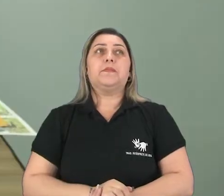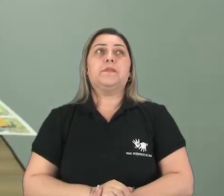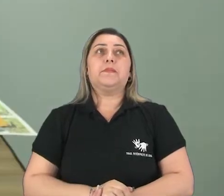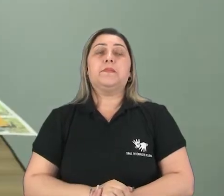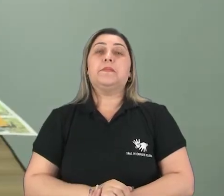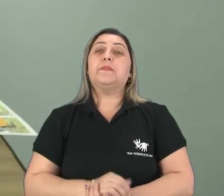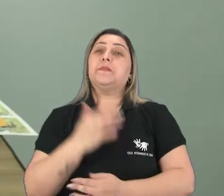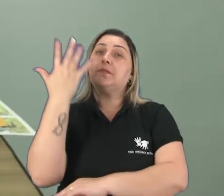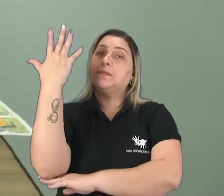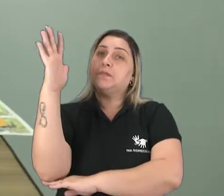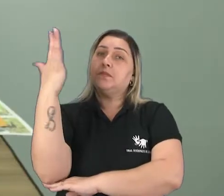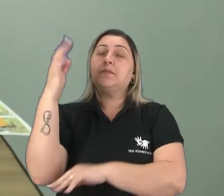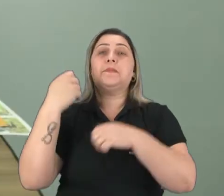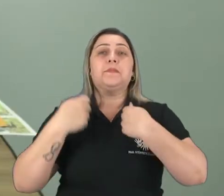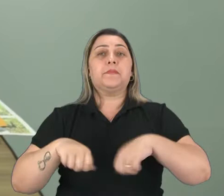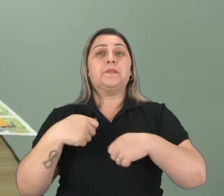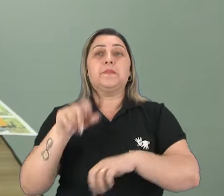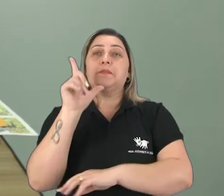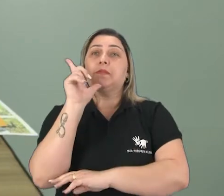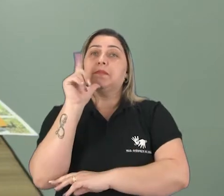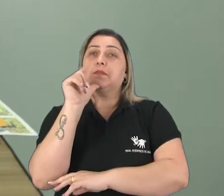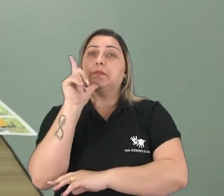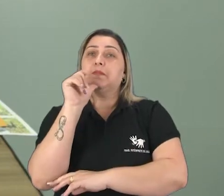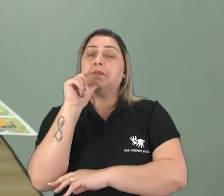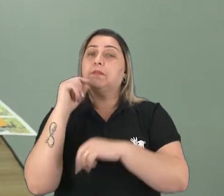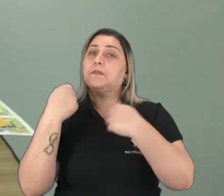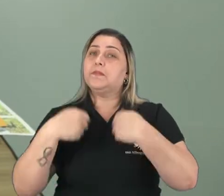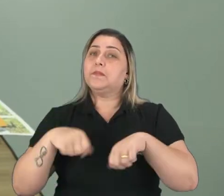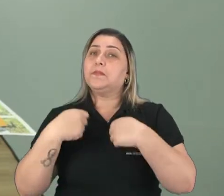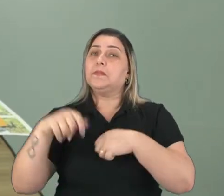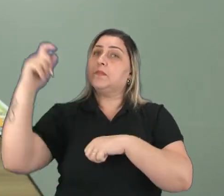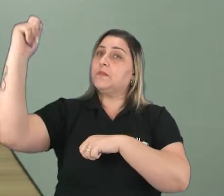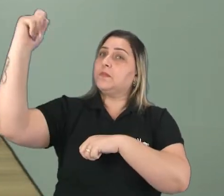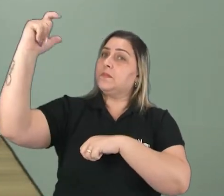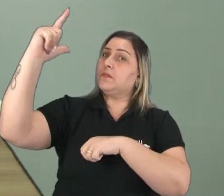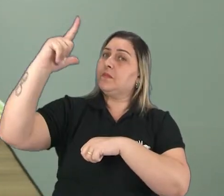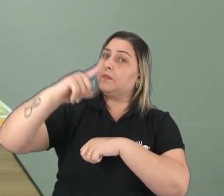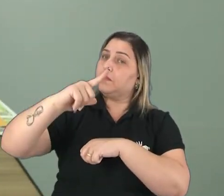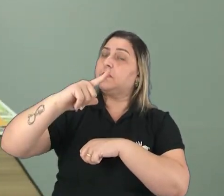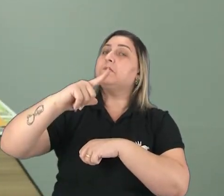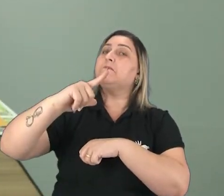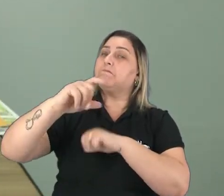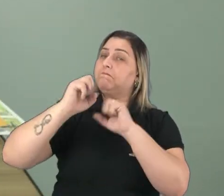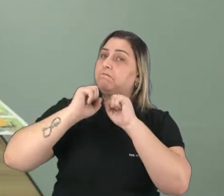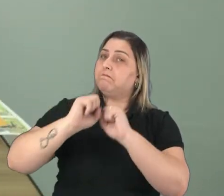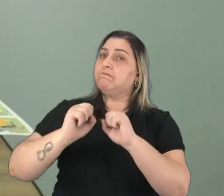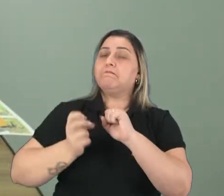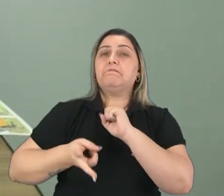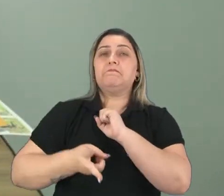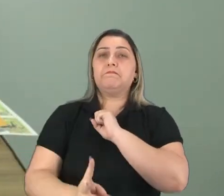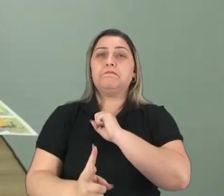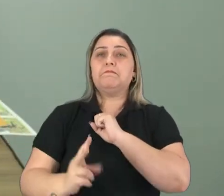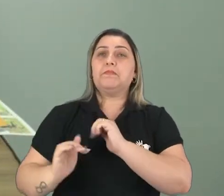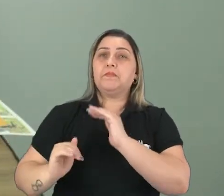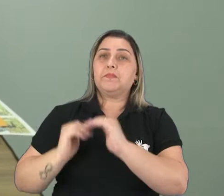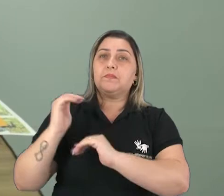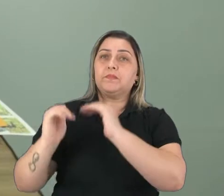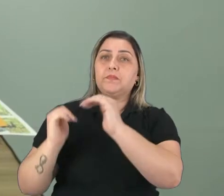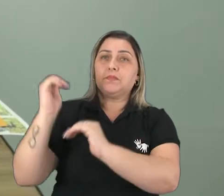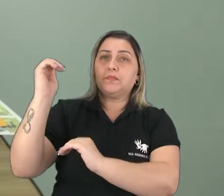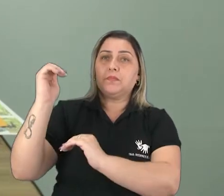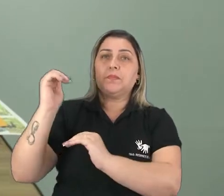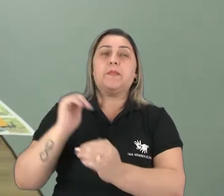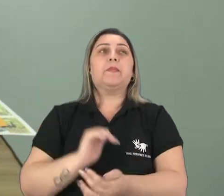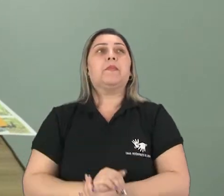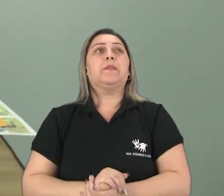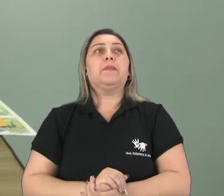Todas as plantas elas precisam de água, precisam da luz do sol para que elas possam continuar se desenvolvendo.